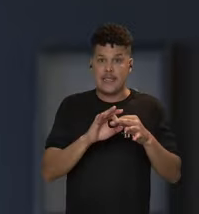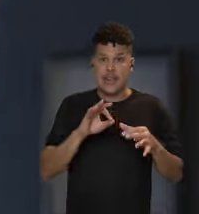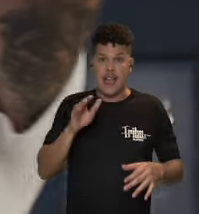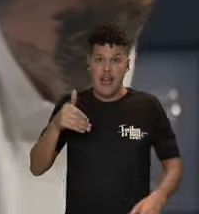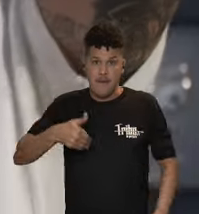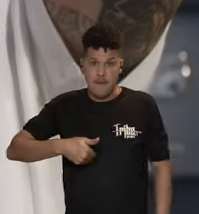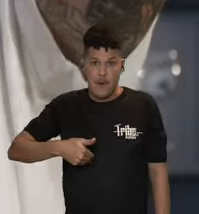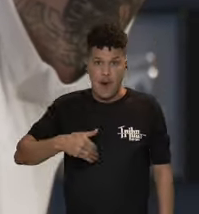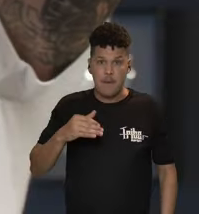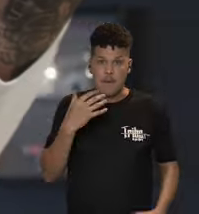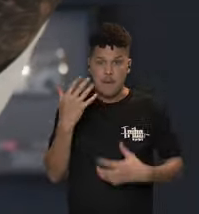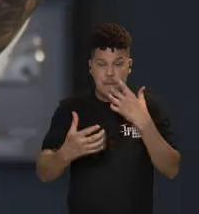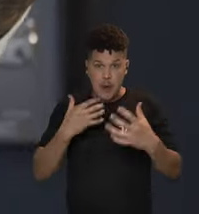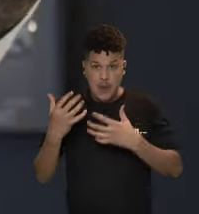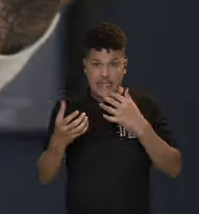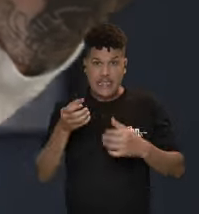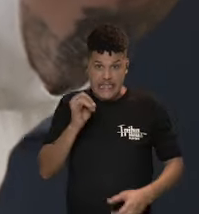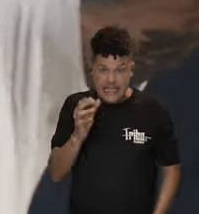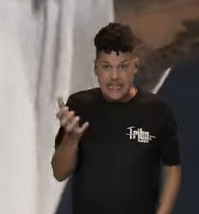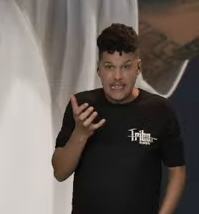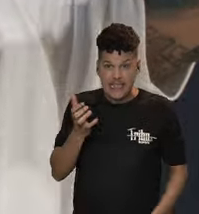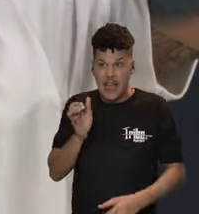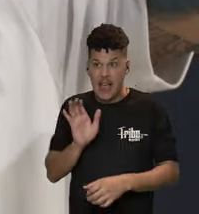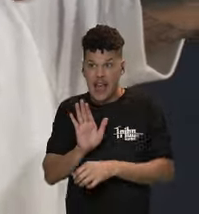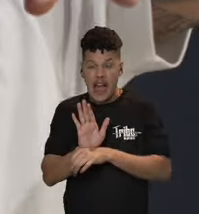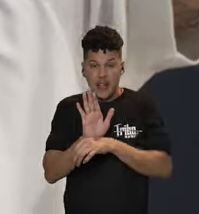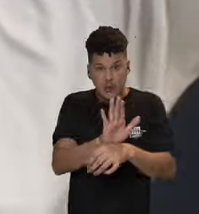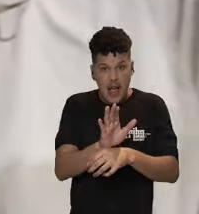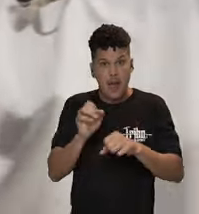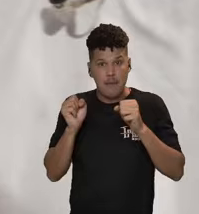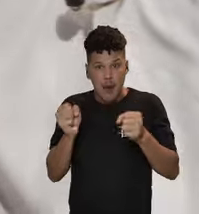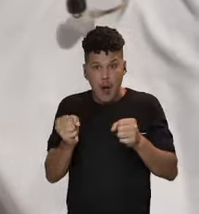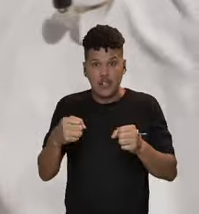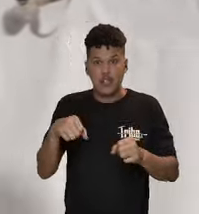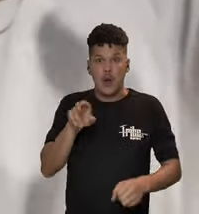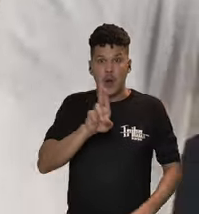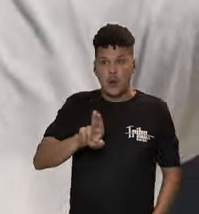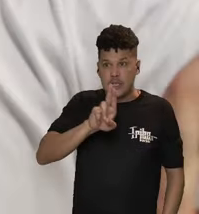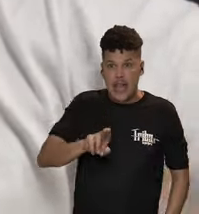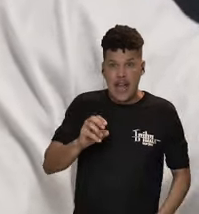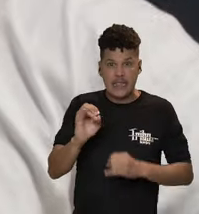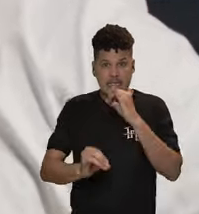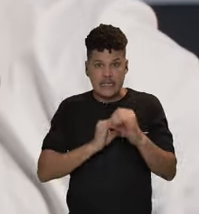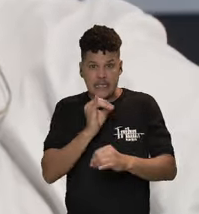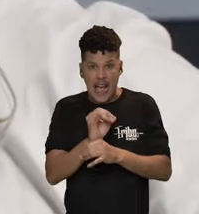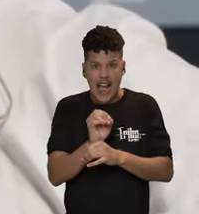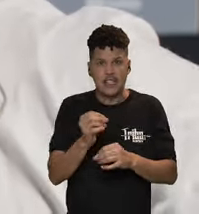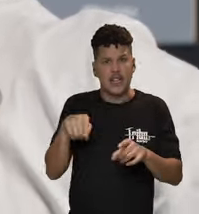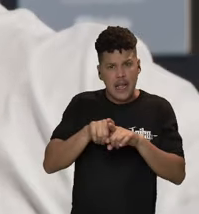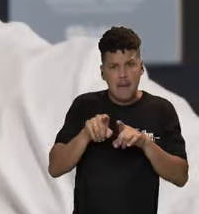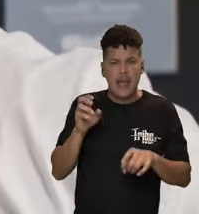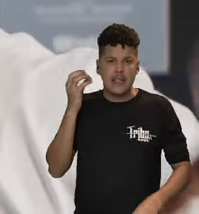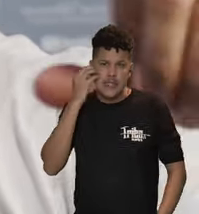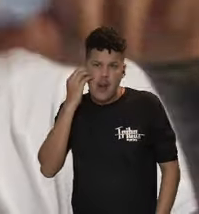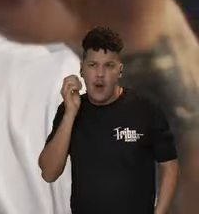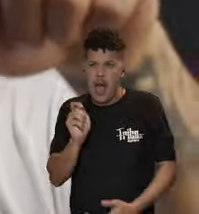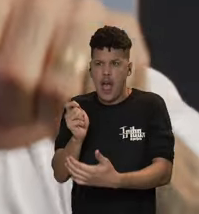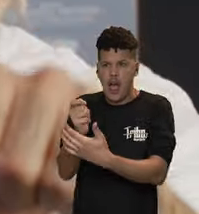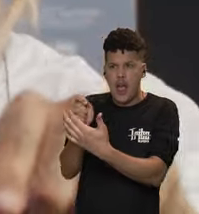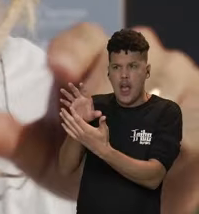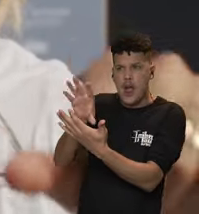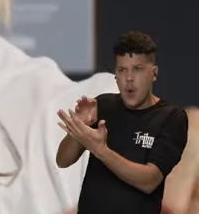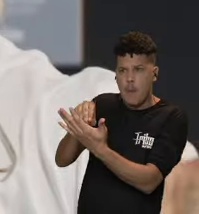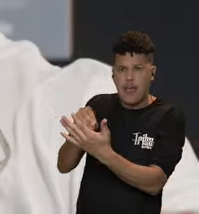Quem quiser pode estar acessando o site do fomedemusica.com ou acesse o QR Code pela câmera